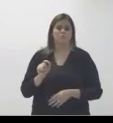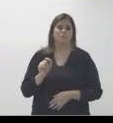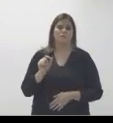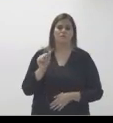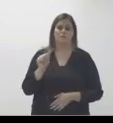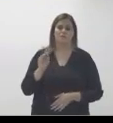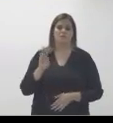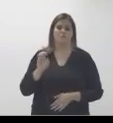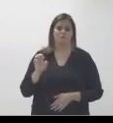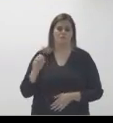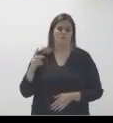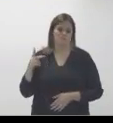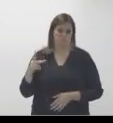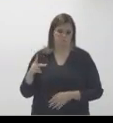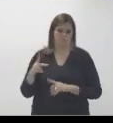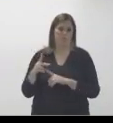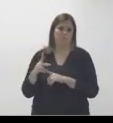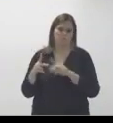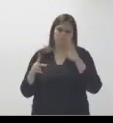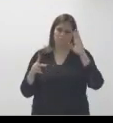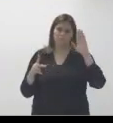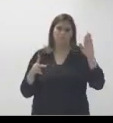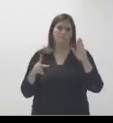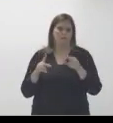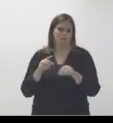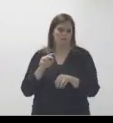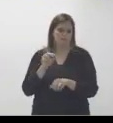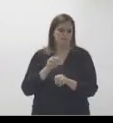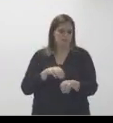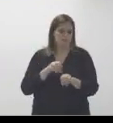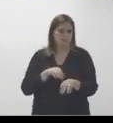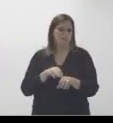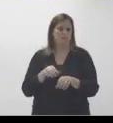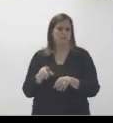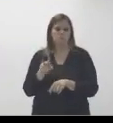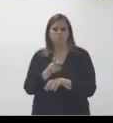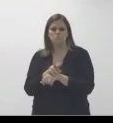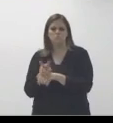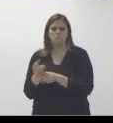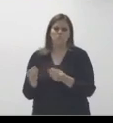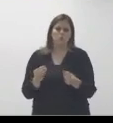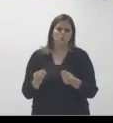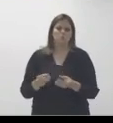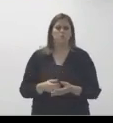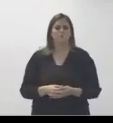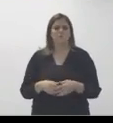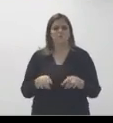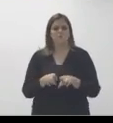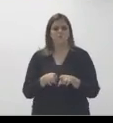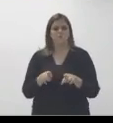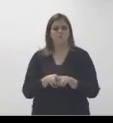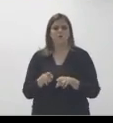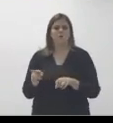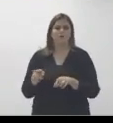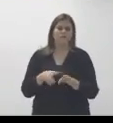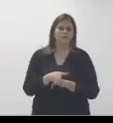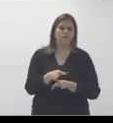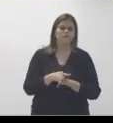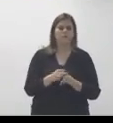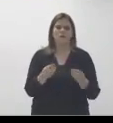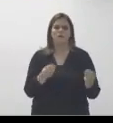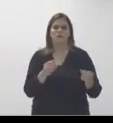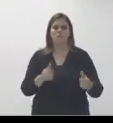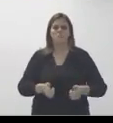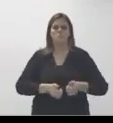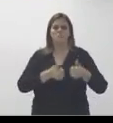entidade que cuida do ensino da psicologia a questão de uma melhor formação então vinculada